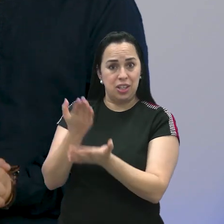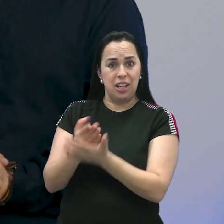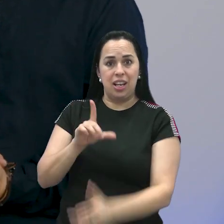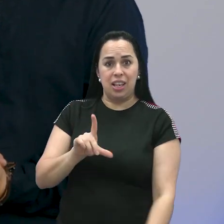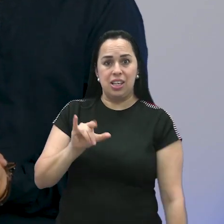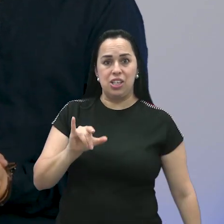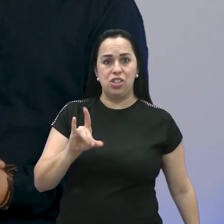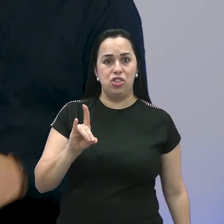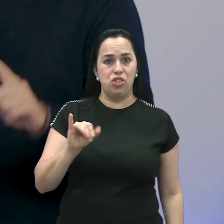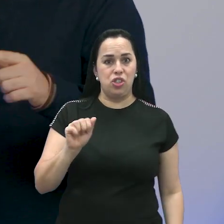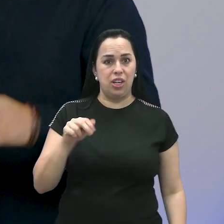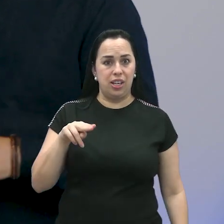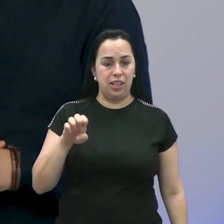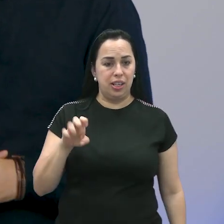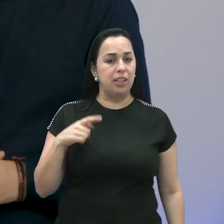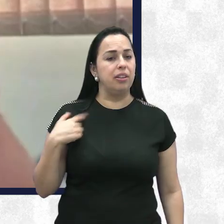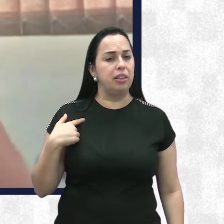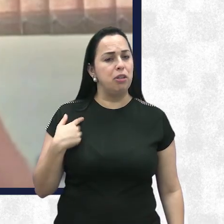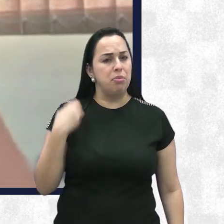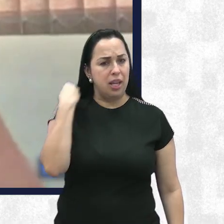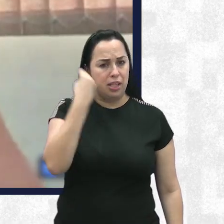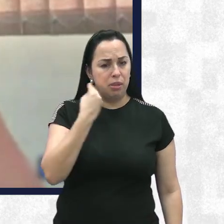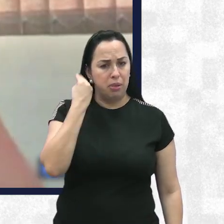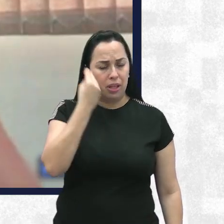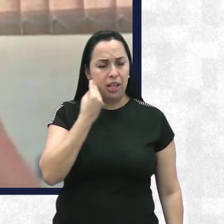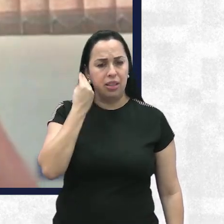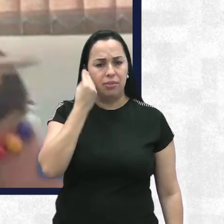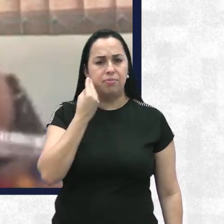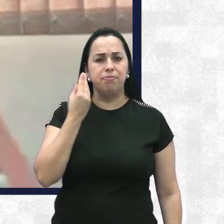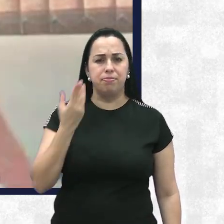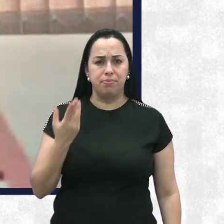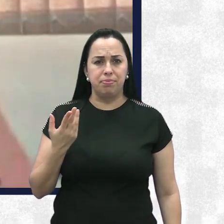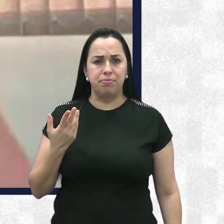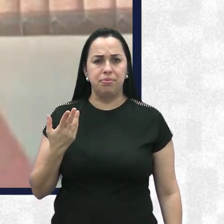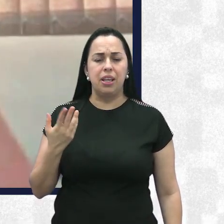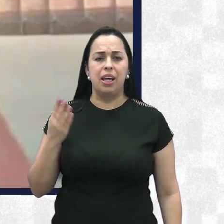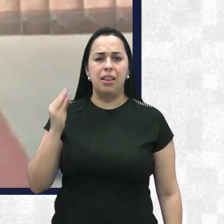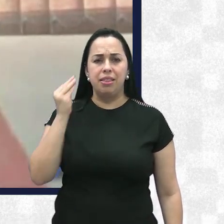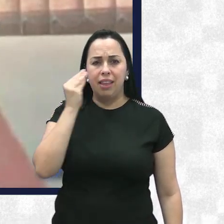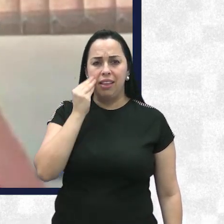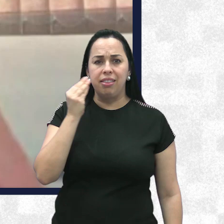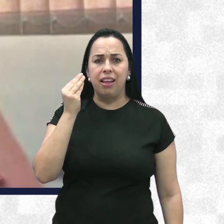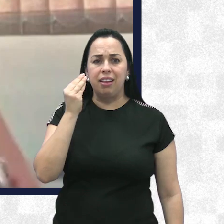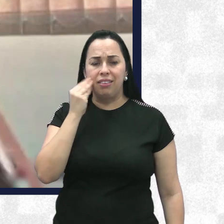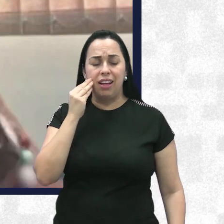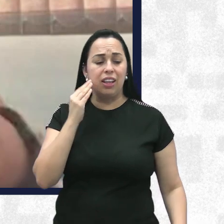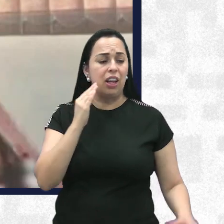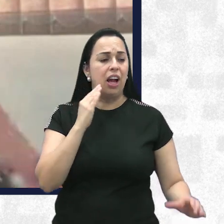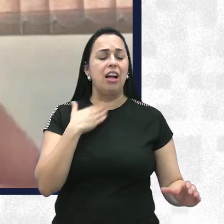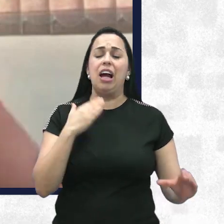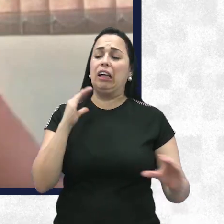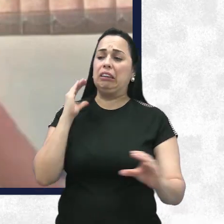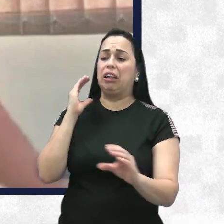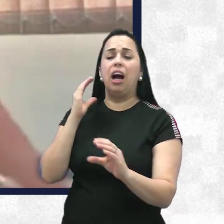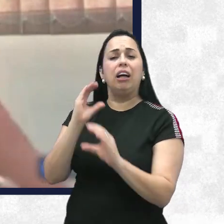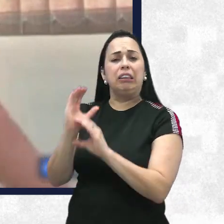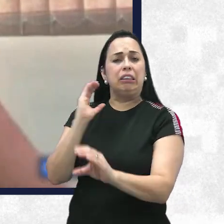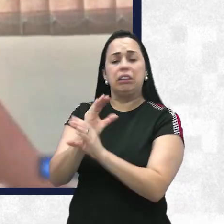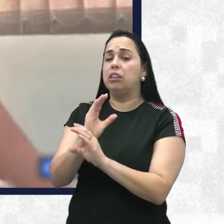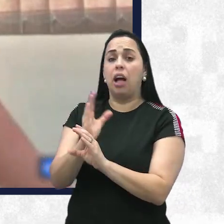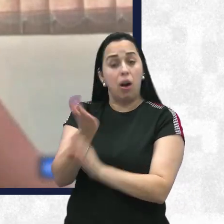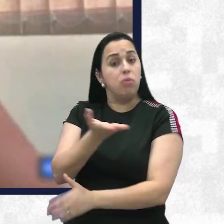a Lidiane Maciel. Dá uma olhada. Eu acho que assim, a minha expectativa é justamente de minimizar esses